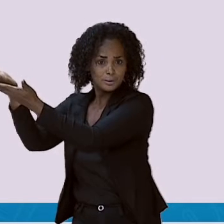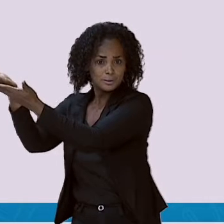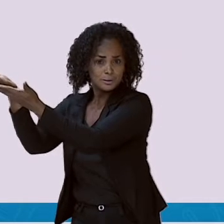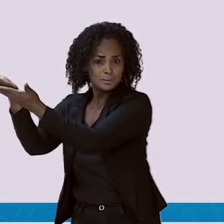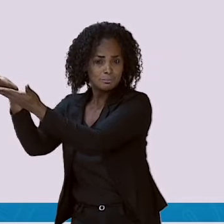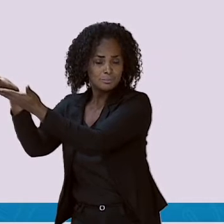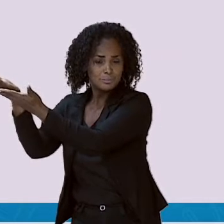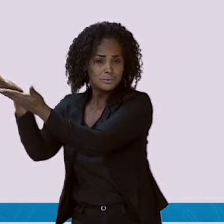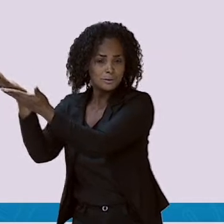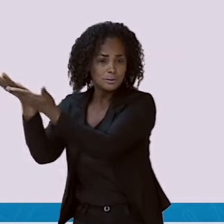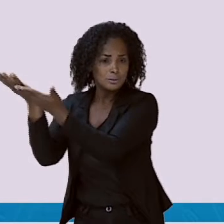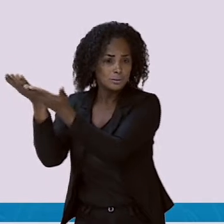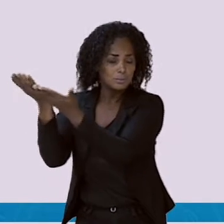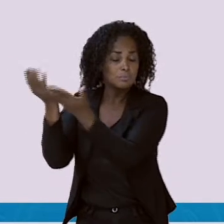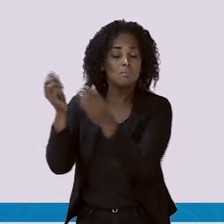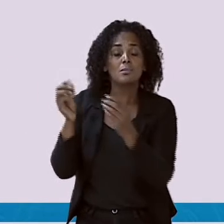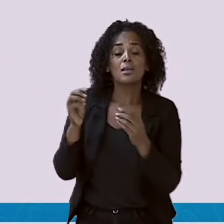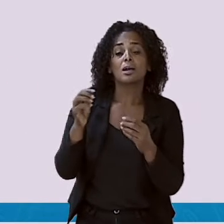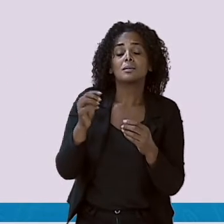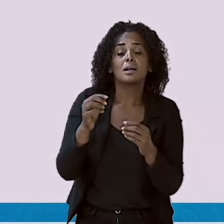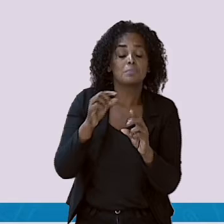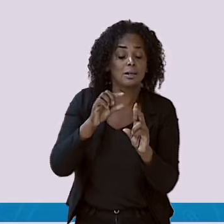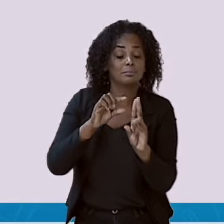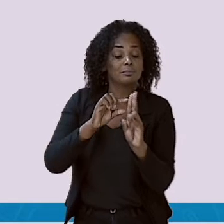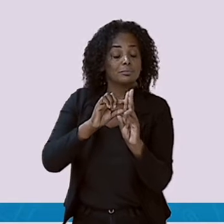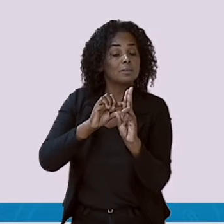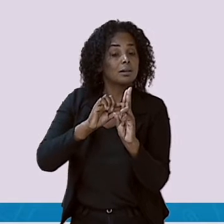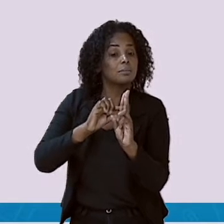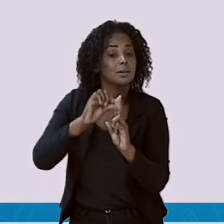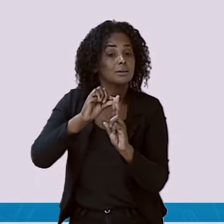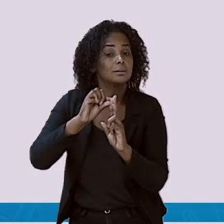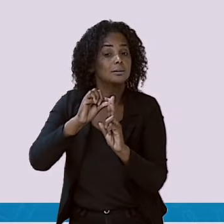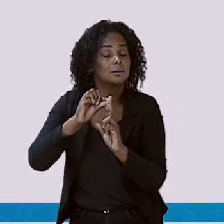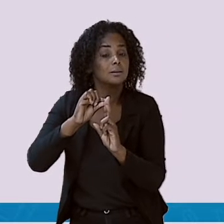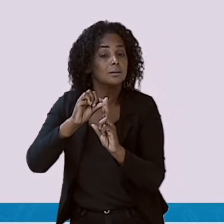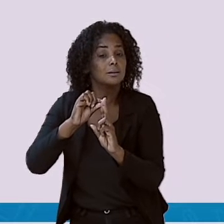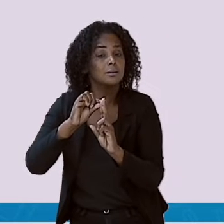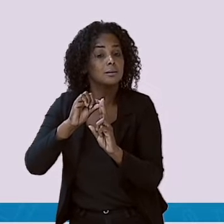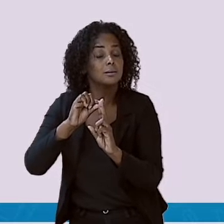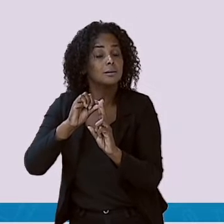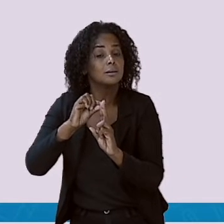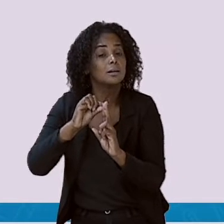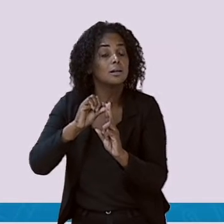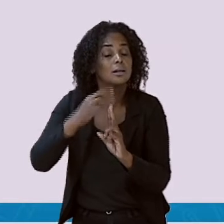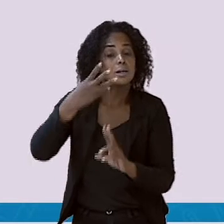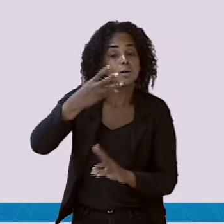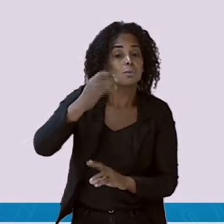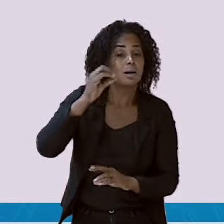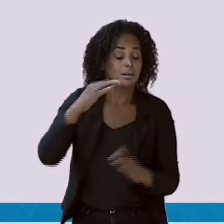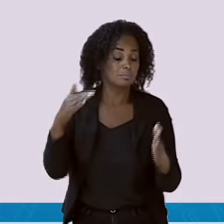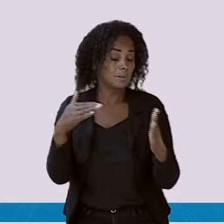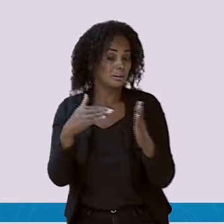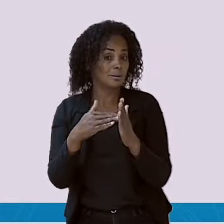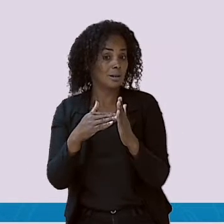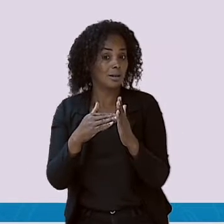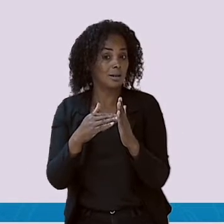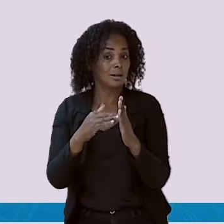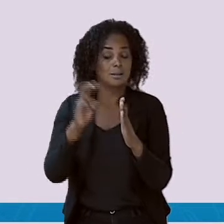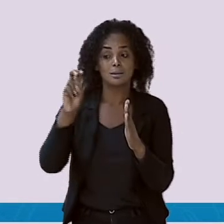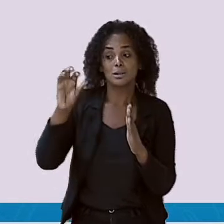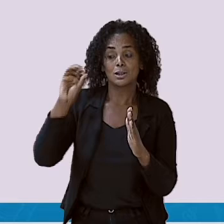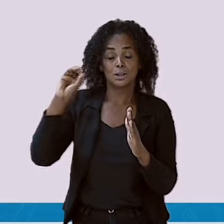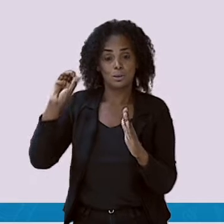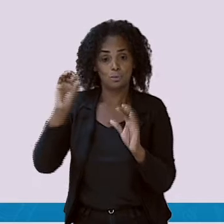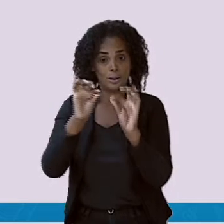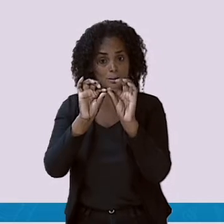dezena, de 4 dezenas, que é 40, até 5 dezenas, 50. E visto que